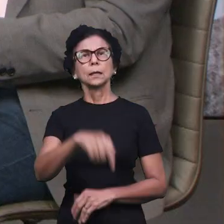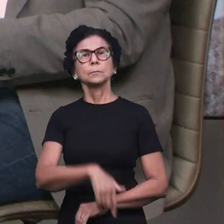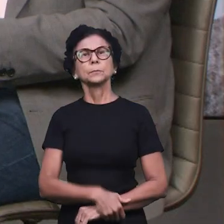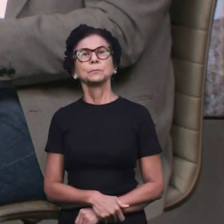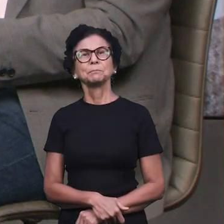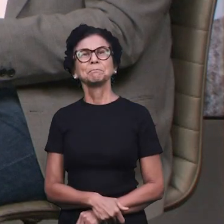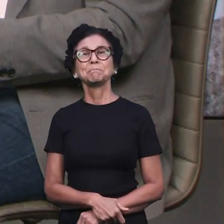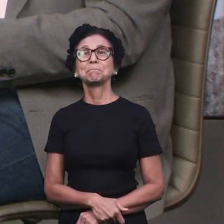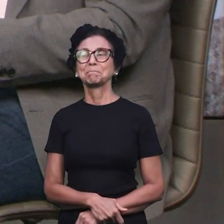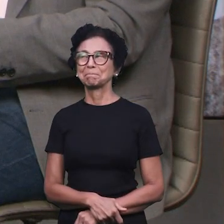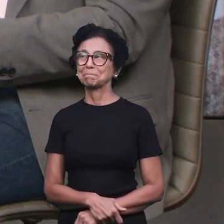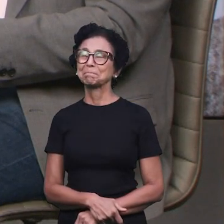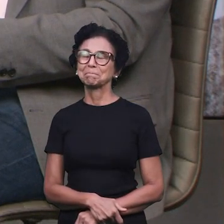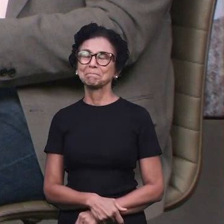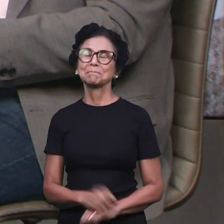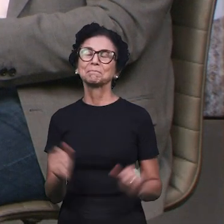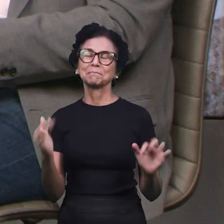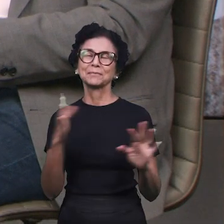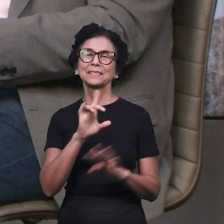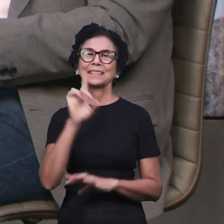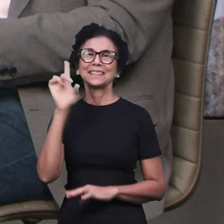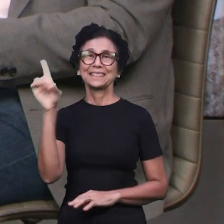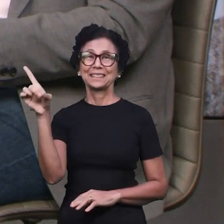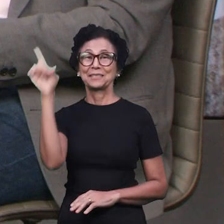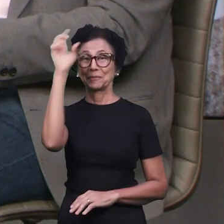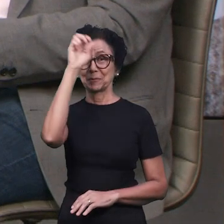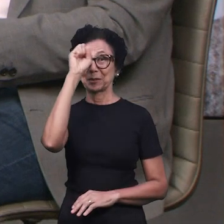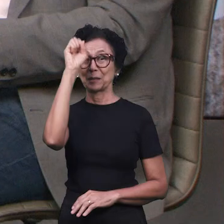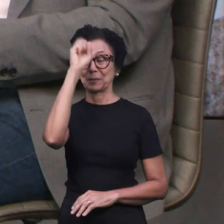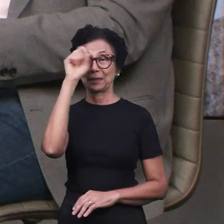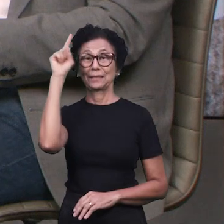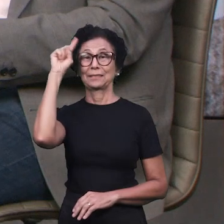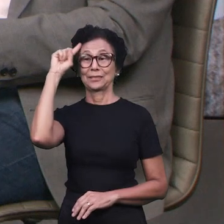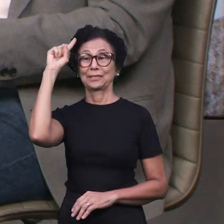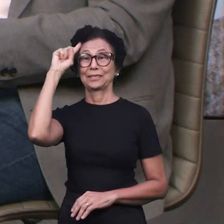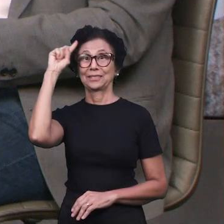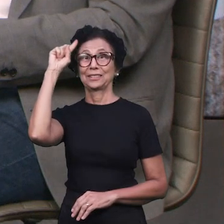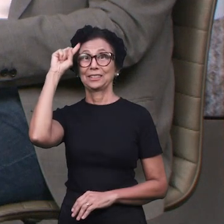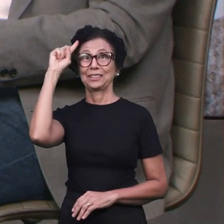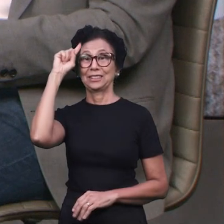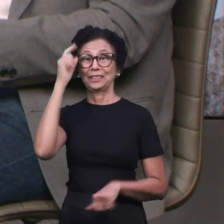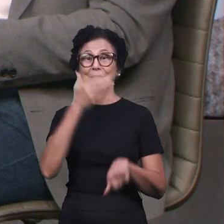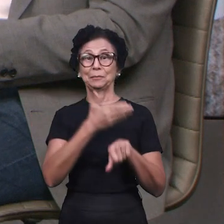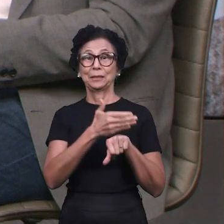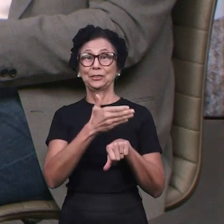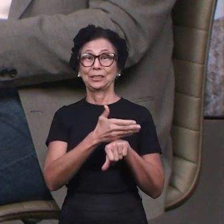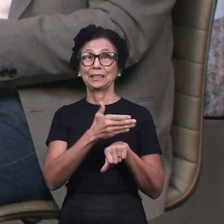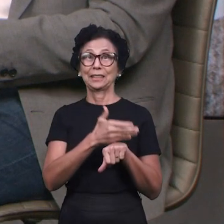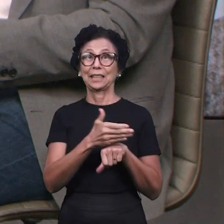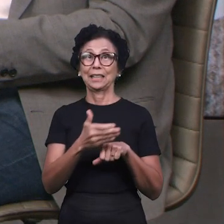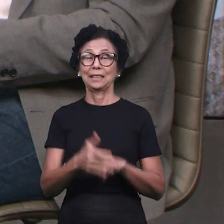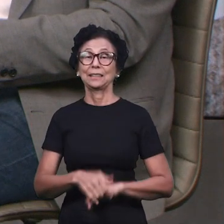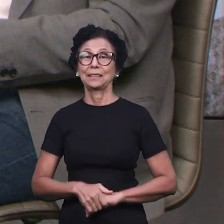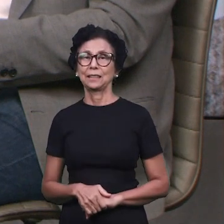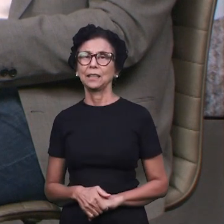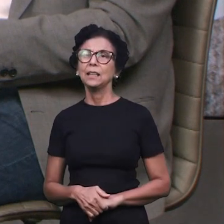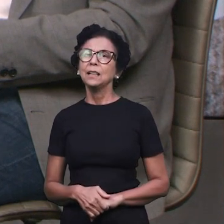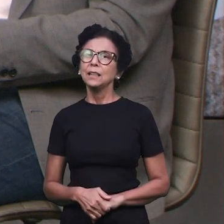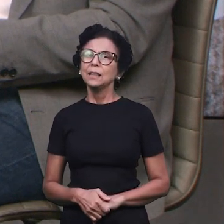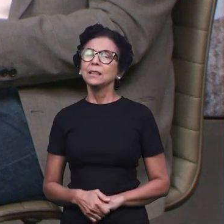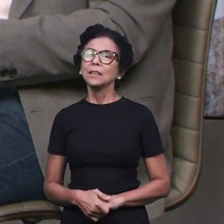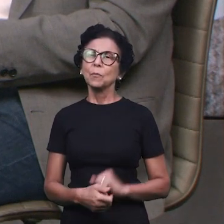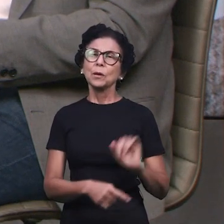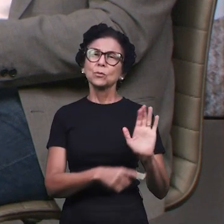Amém, glória a Deus. Vamos aprendendo cada dia, né? O exercício da misericórdia, do estender a mão